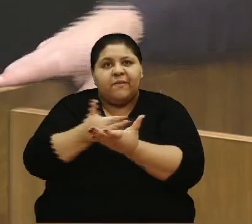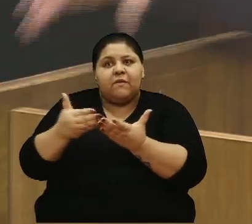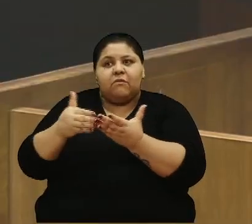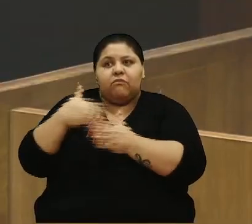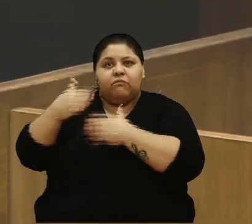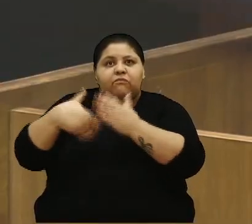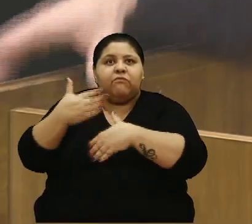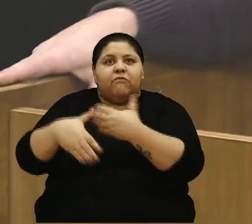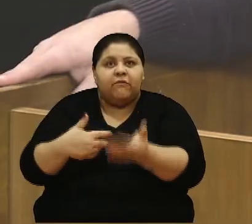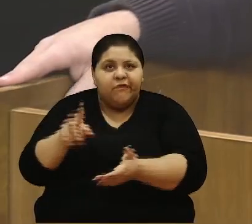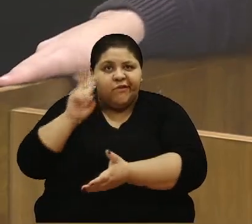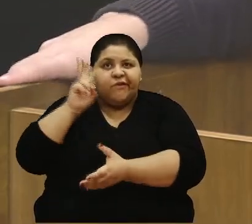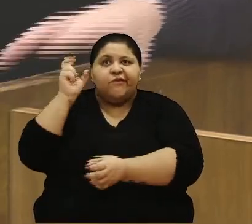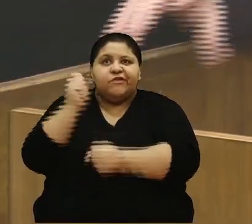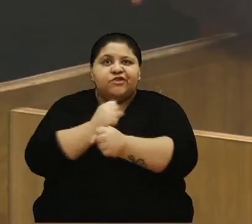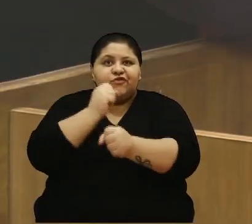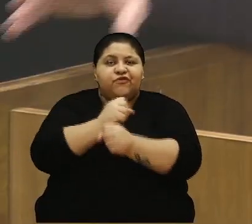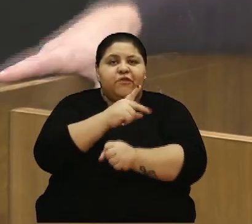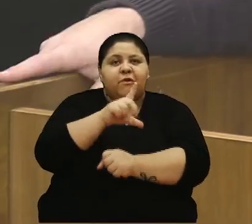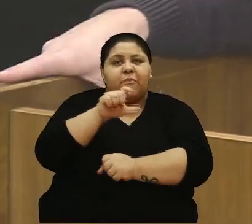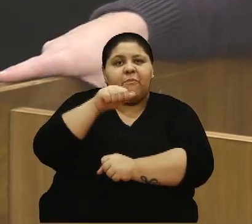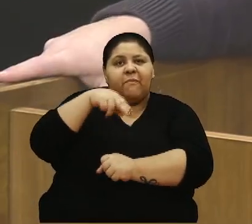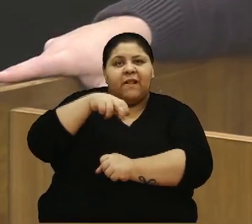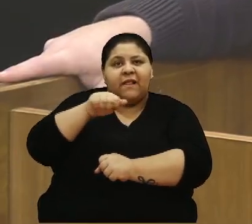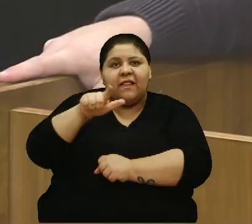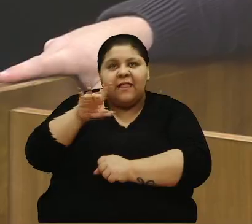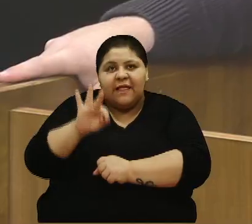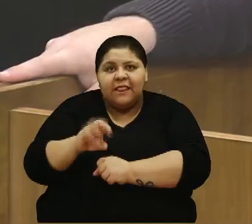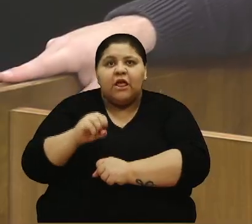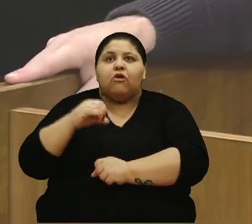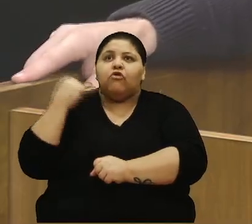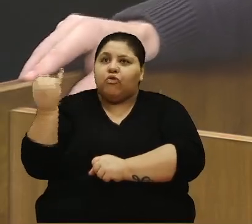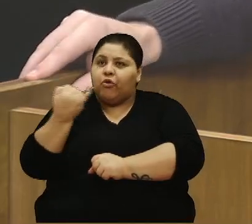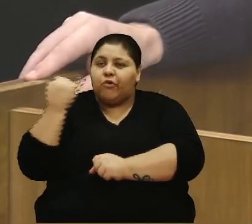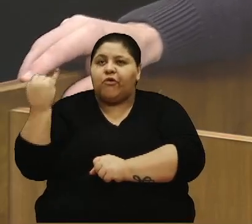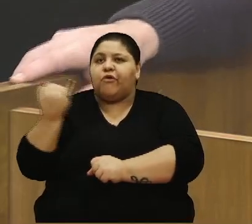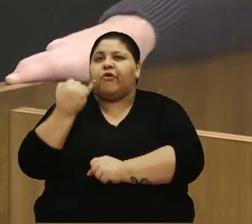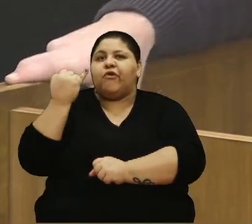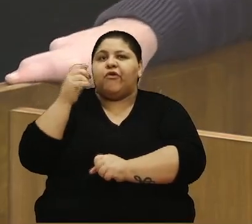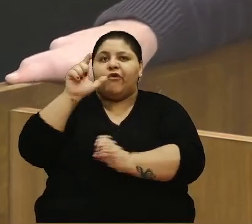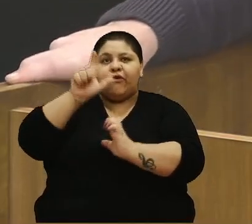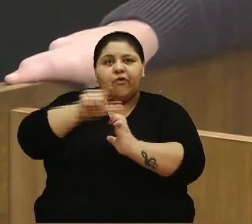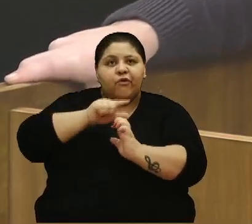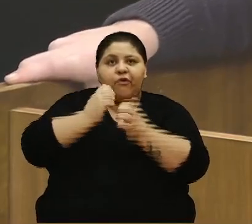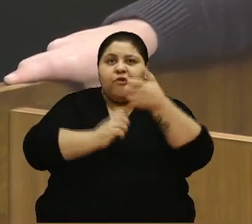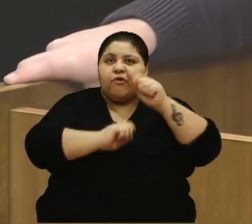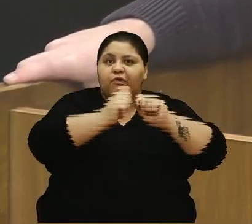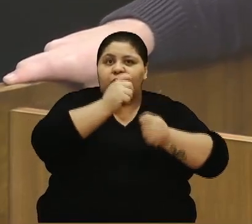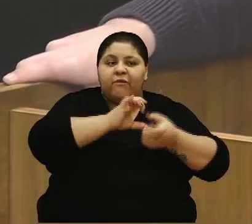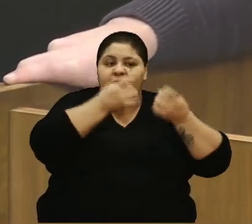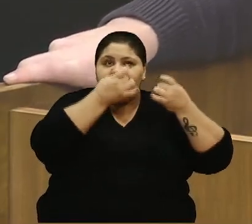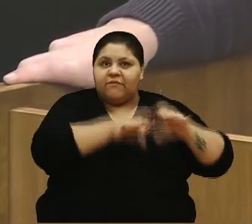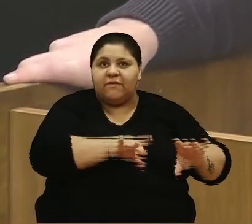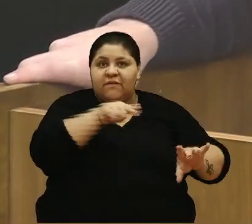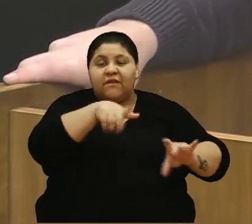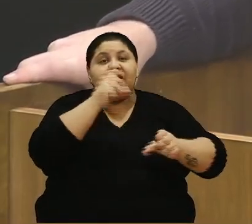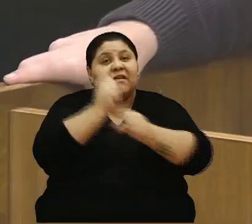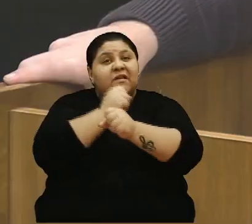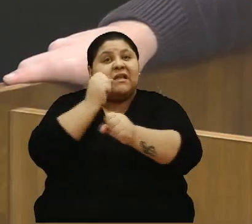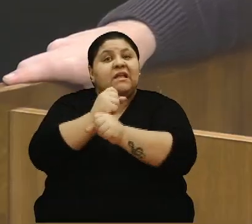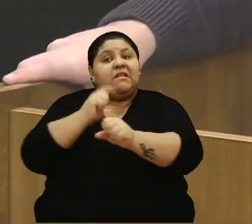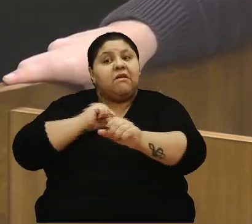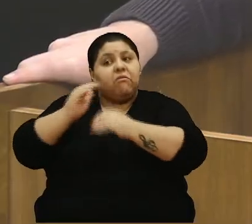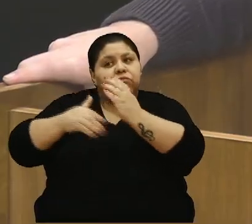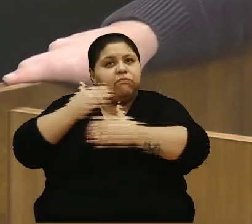mais, a gente vê a obra do Planalto, algumas obras importantes que as empresas acabam deixando para trás. E essa obra, ela tem